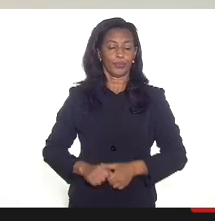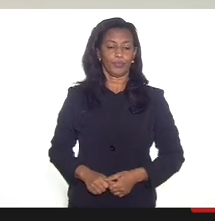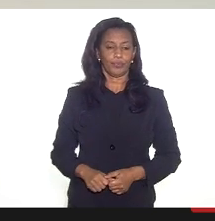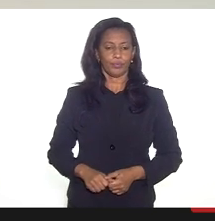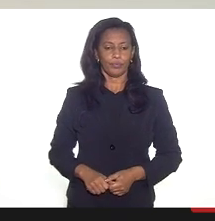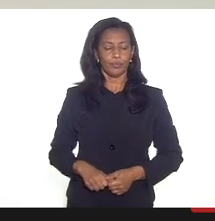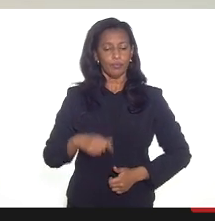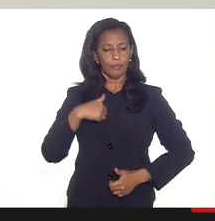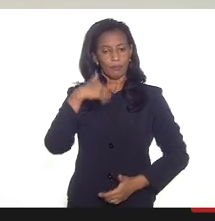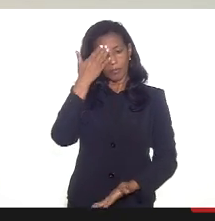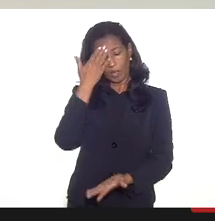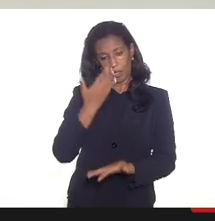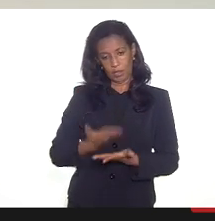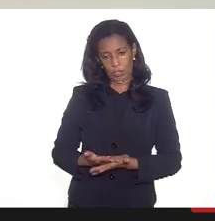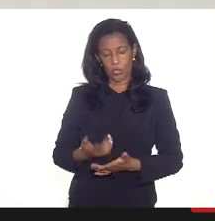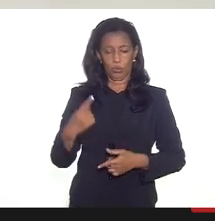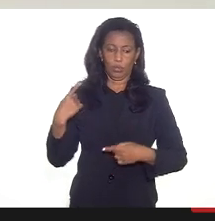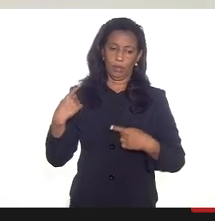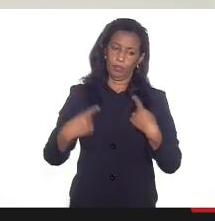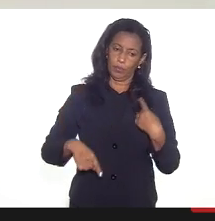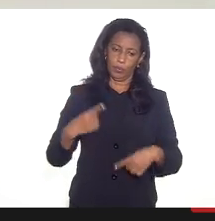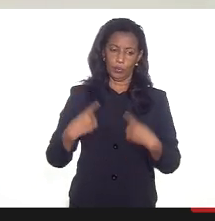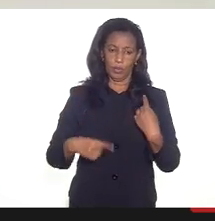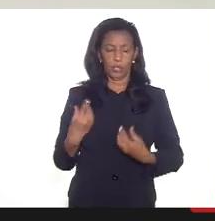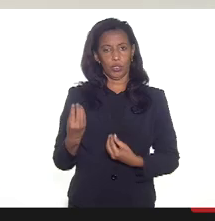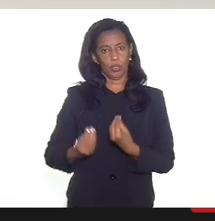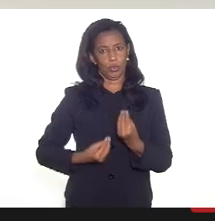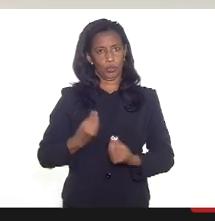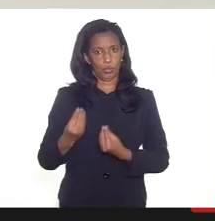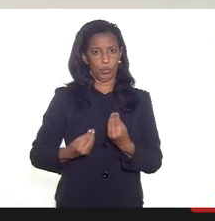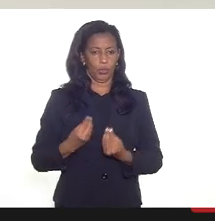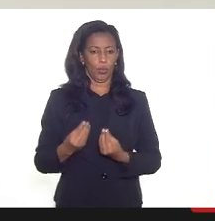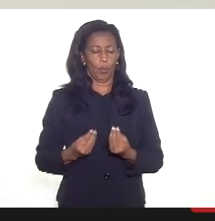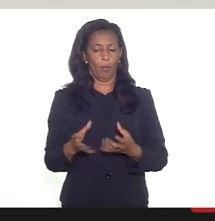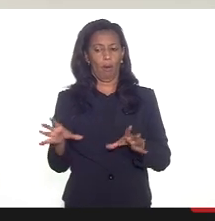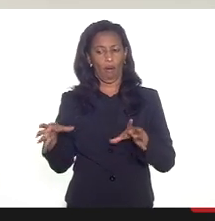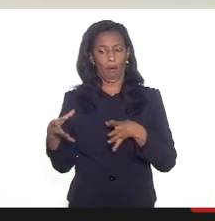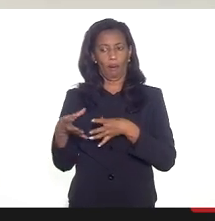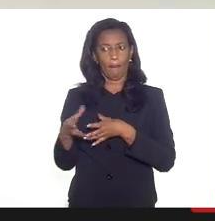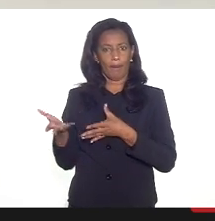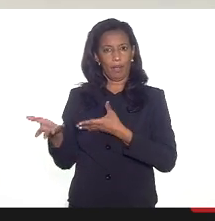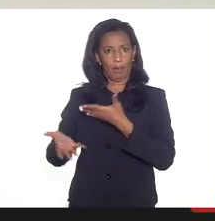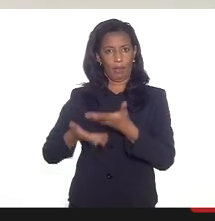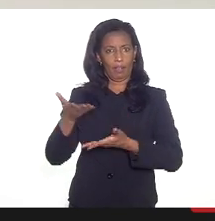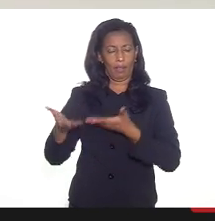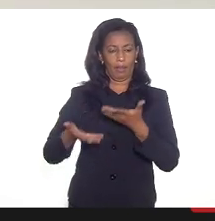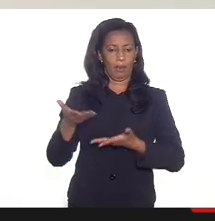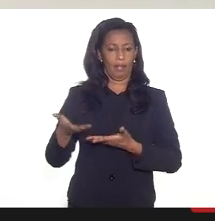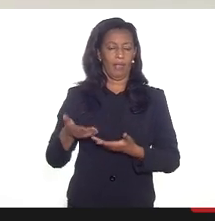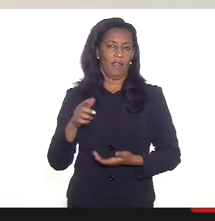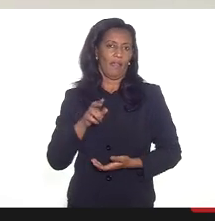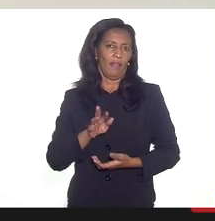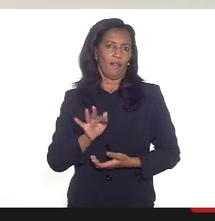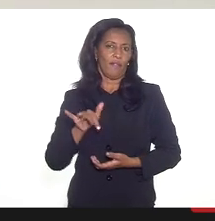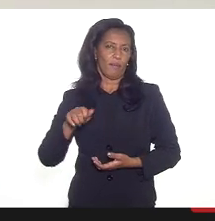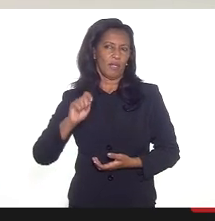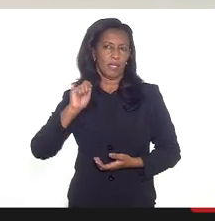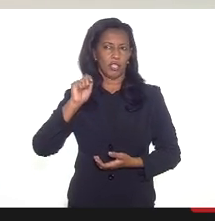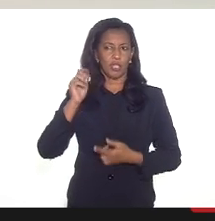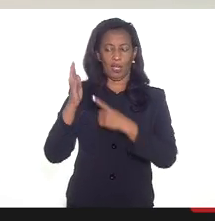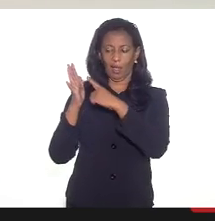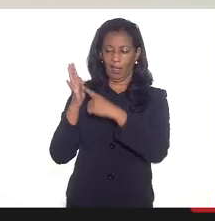Eu acredito que políticas e campanhas como a campanha do Levante Feminista, do Sinal Vermelho,